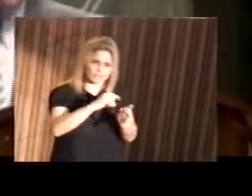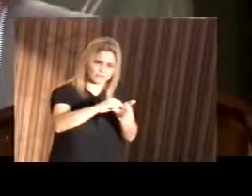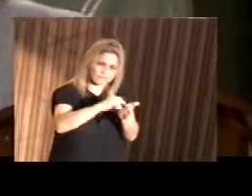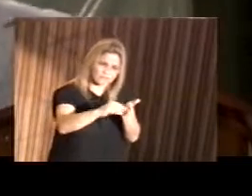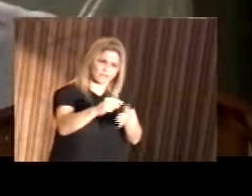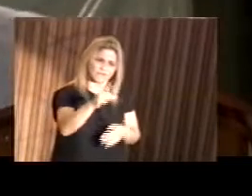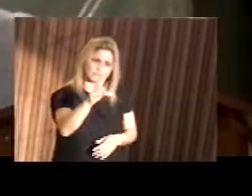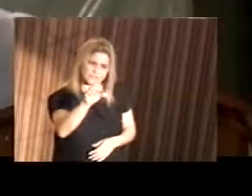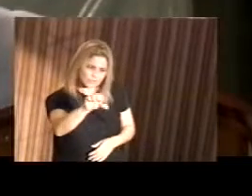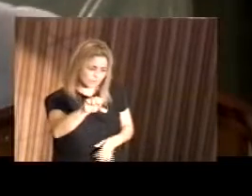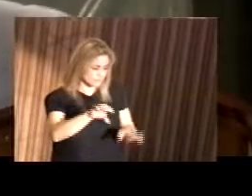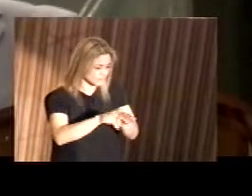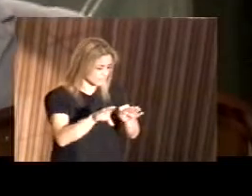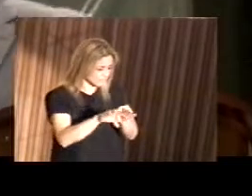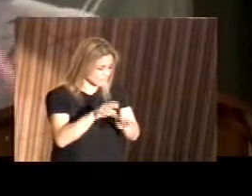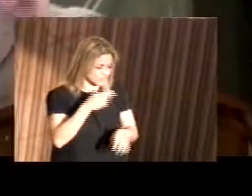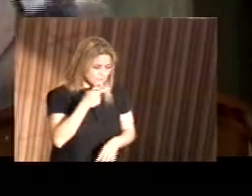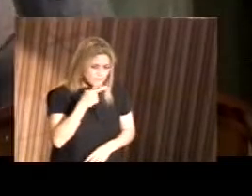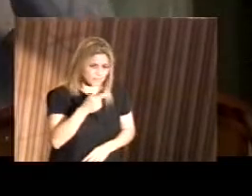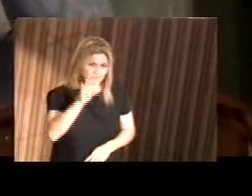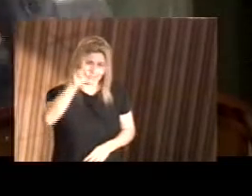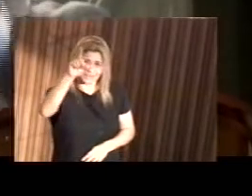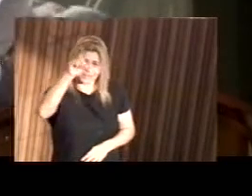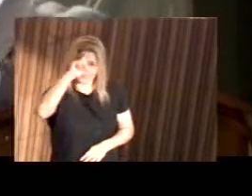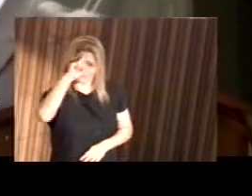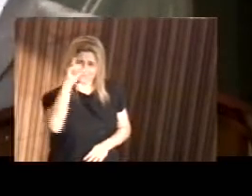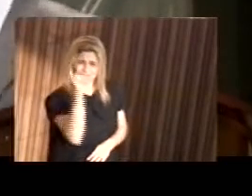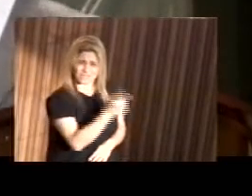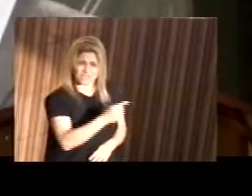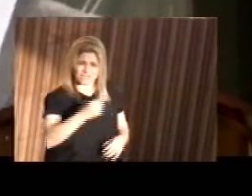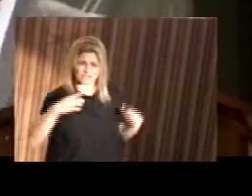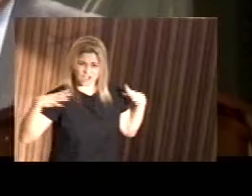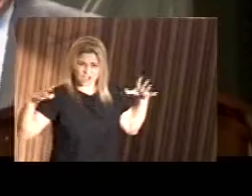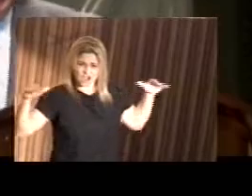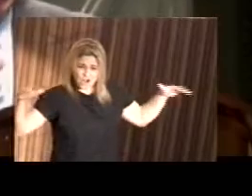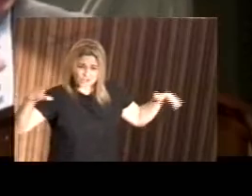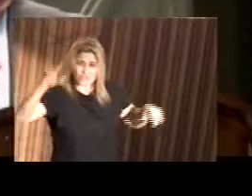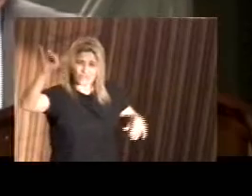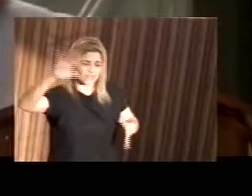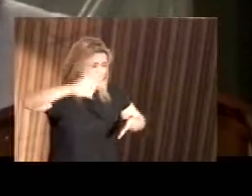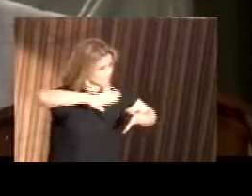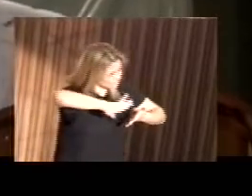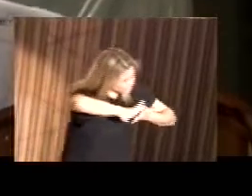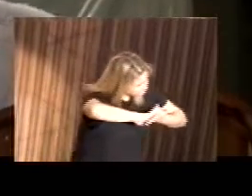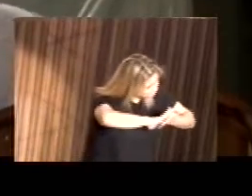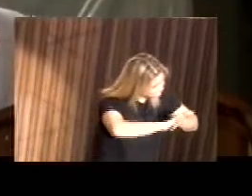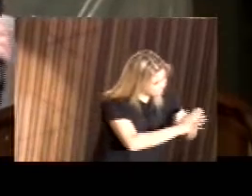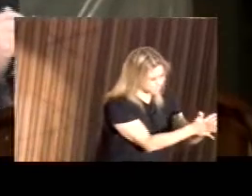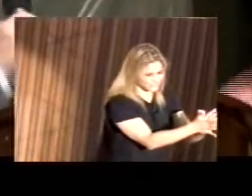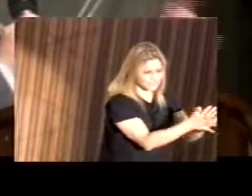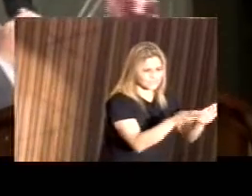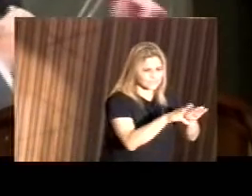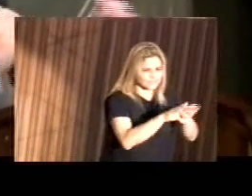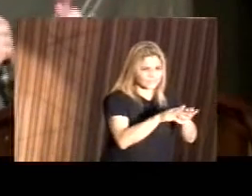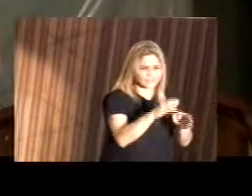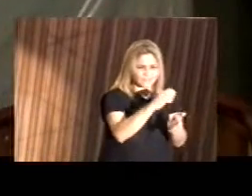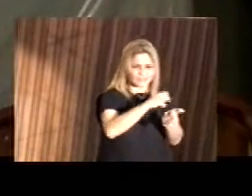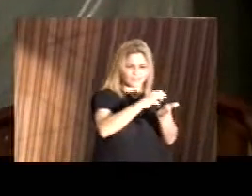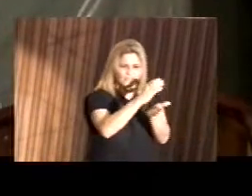versículo 13, ele manda os seus anjos para fazerem isso. E no capítulo